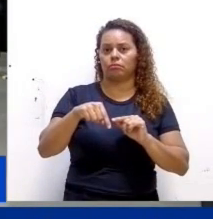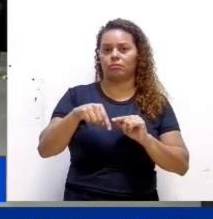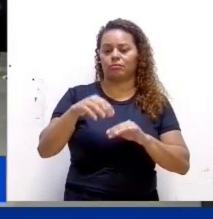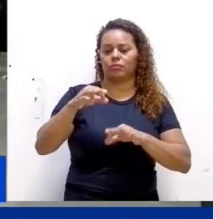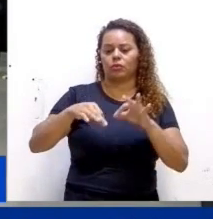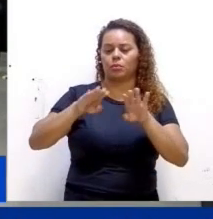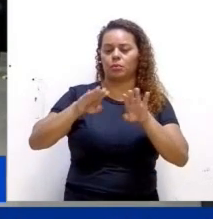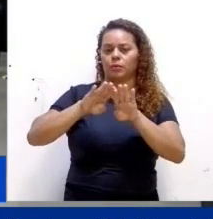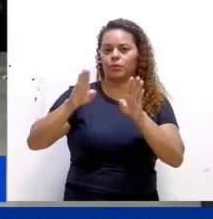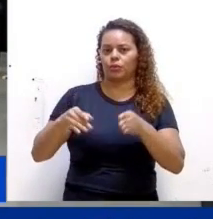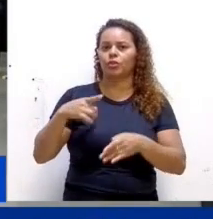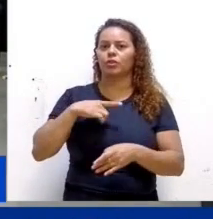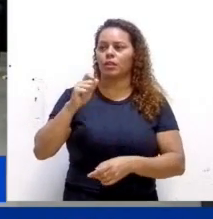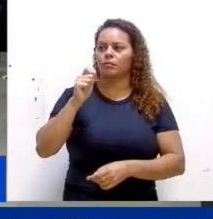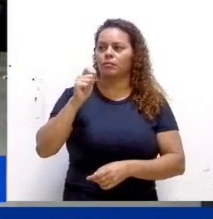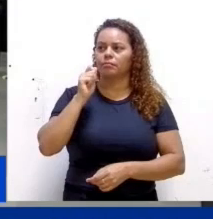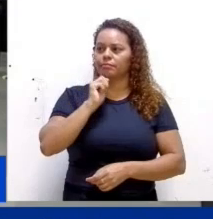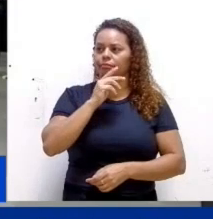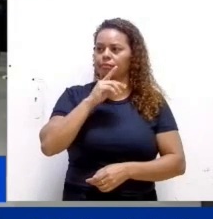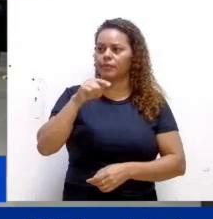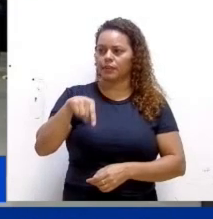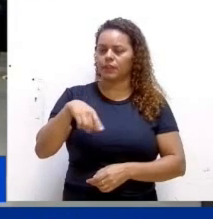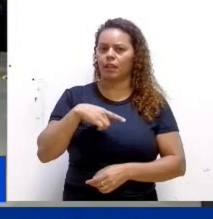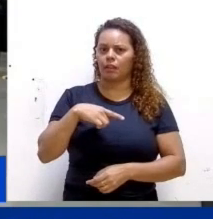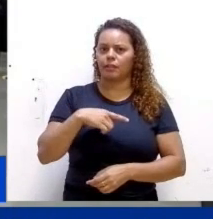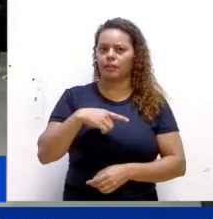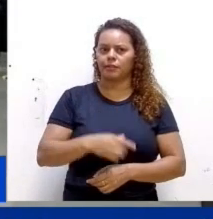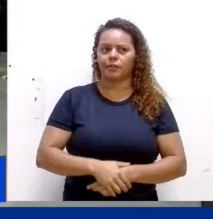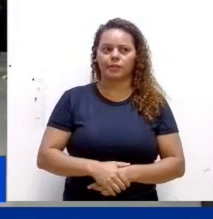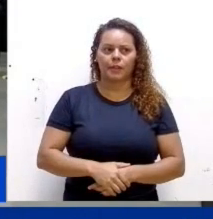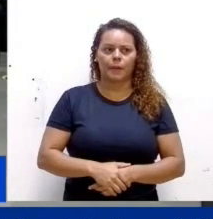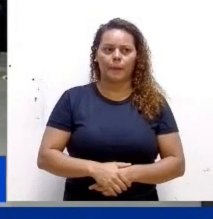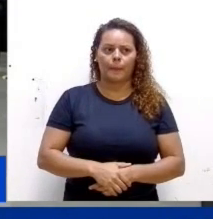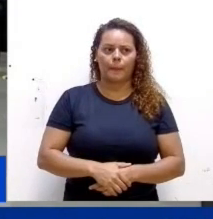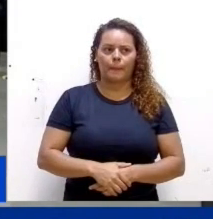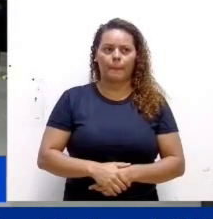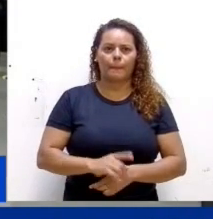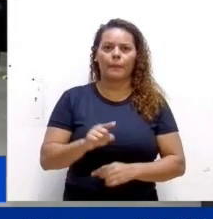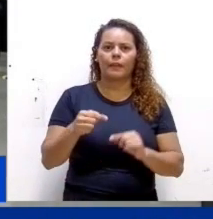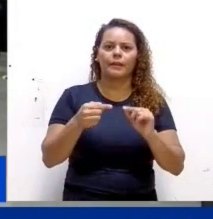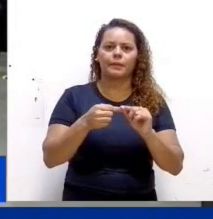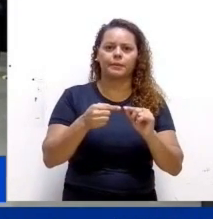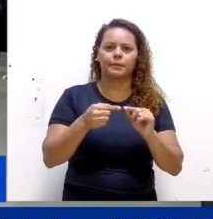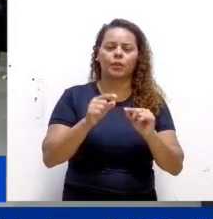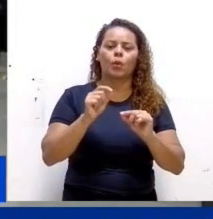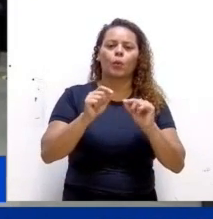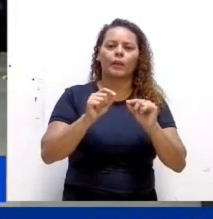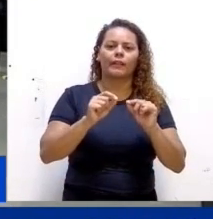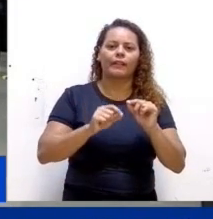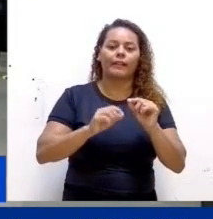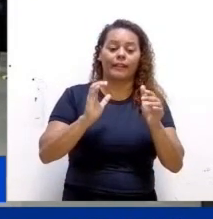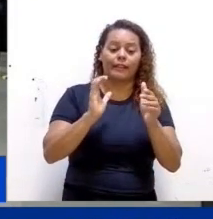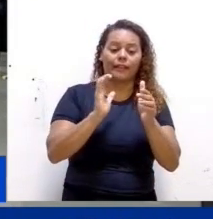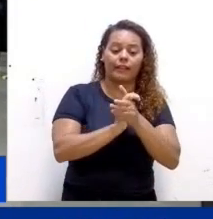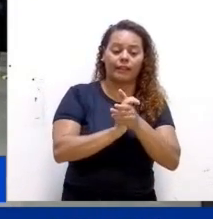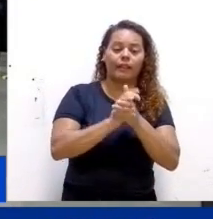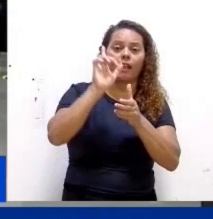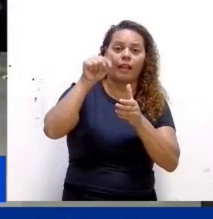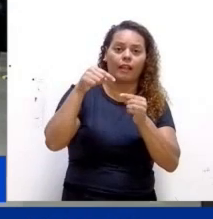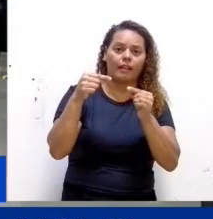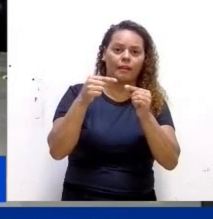Permanece mais ampla do auditório a palavra à palestrante Gabriela Valente. Formal, expede